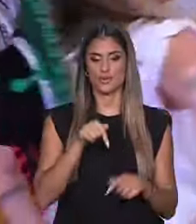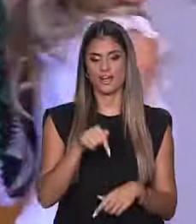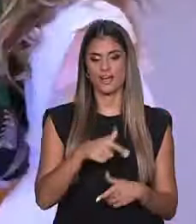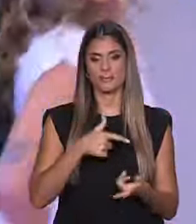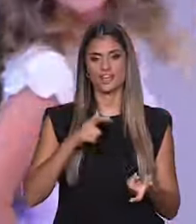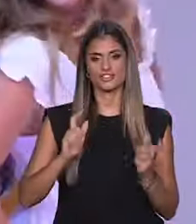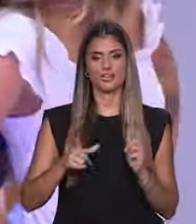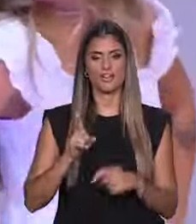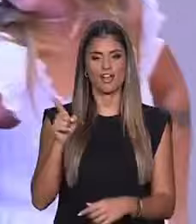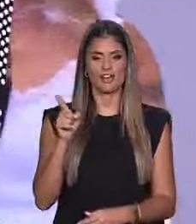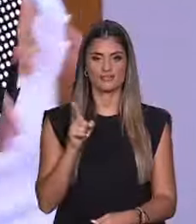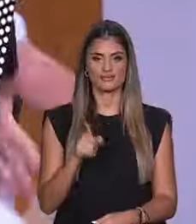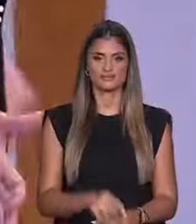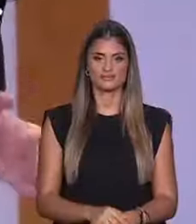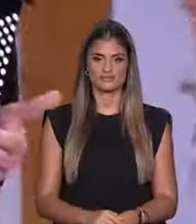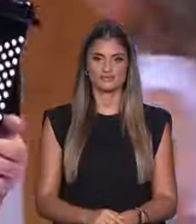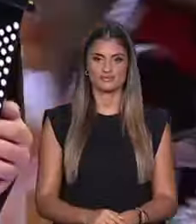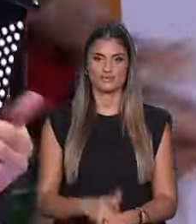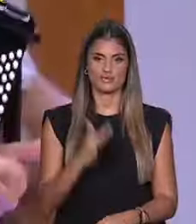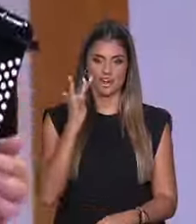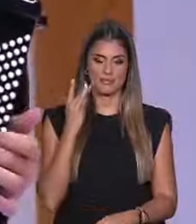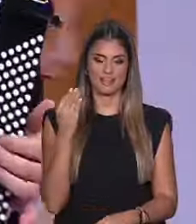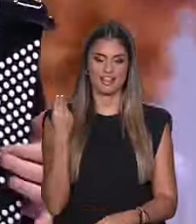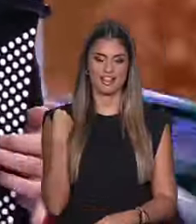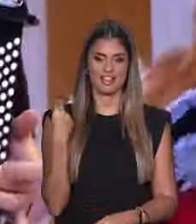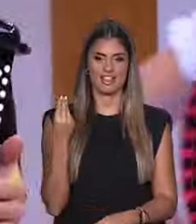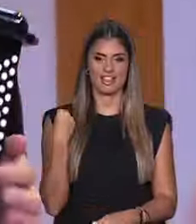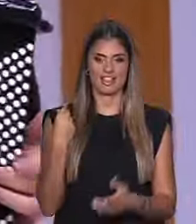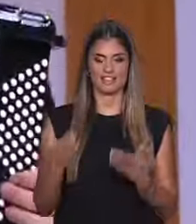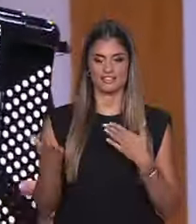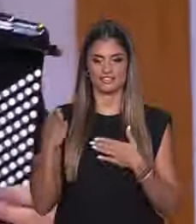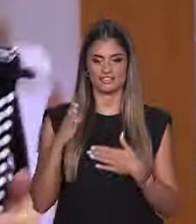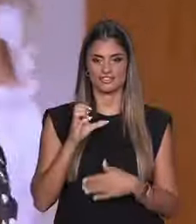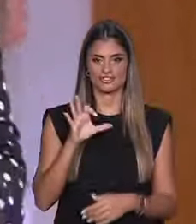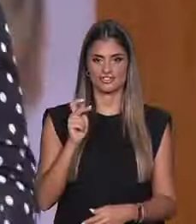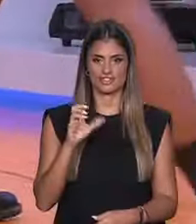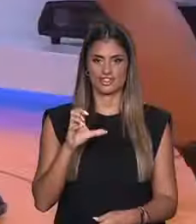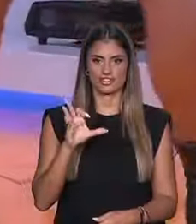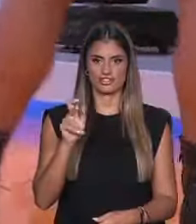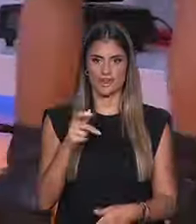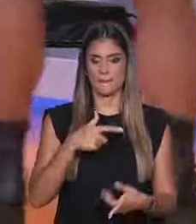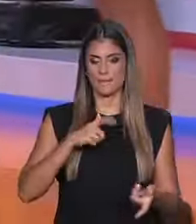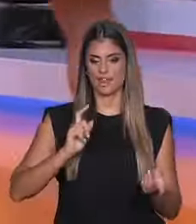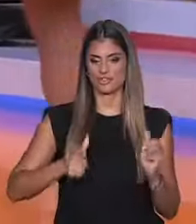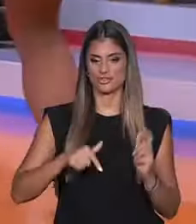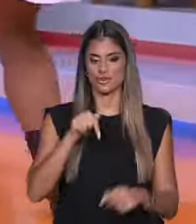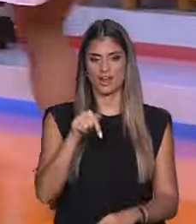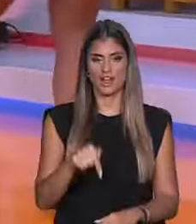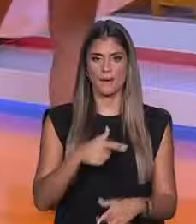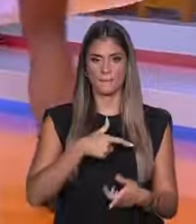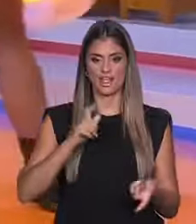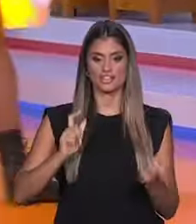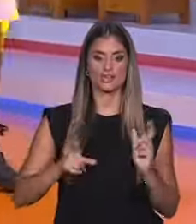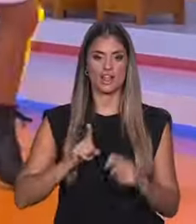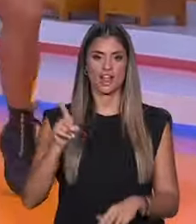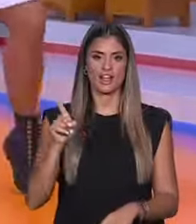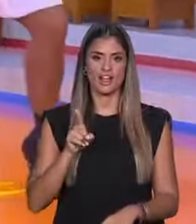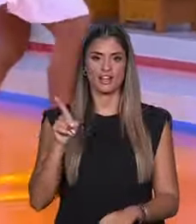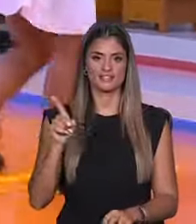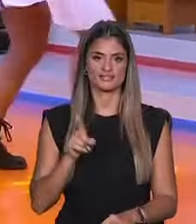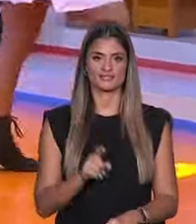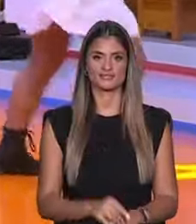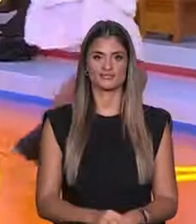México pra cá, México pra lá, morena atrevida, dançou cha-cha-cha. México pra cá, México pra